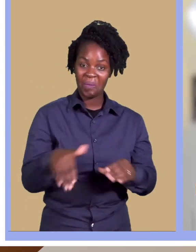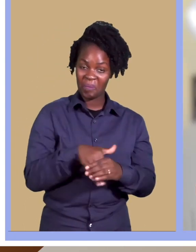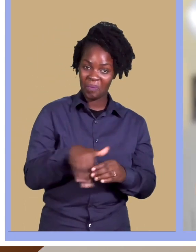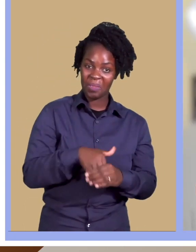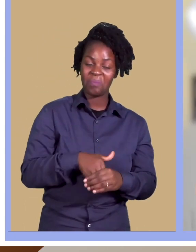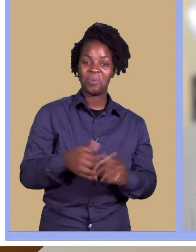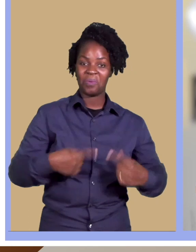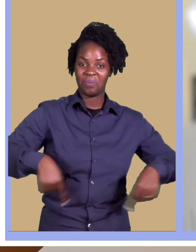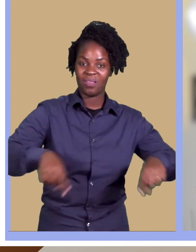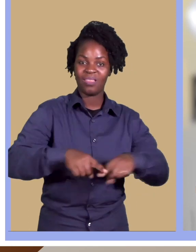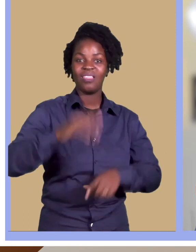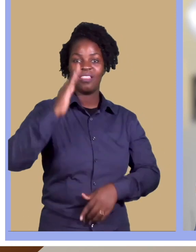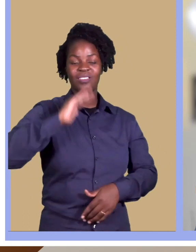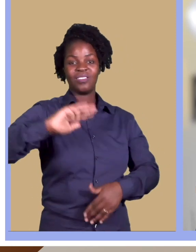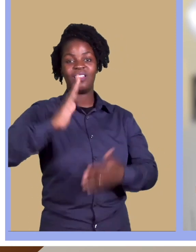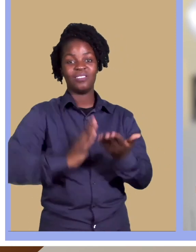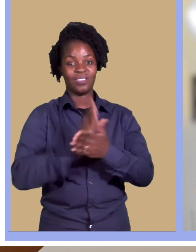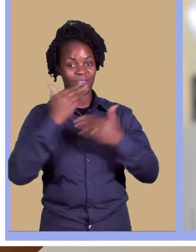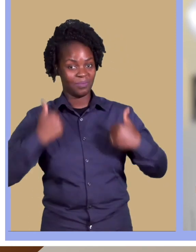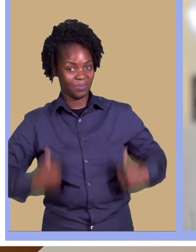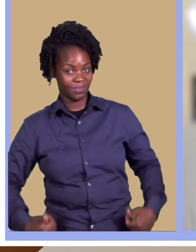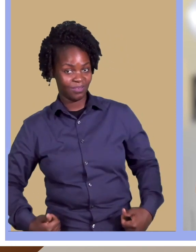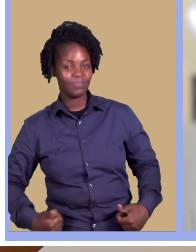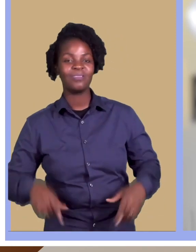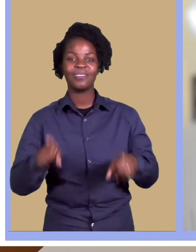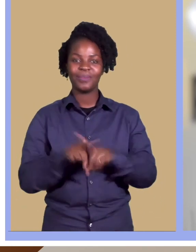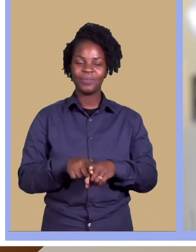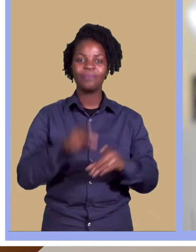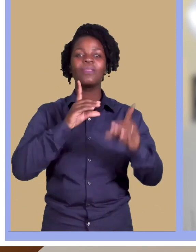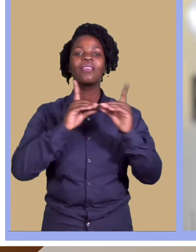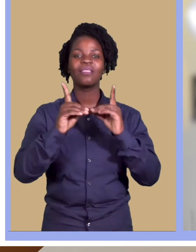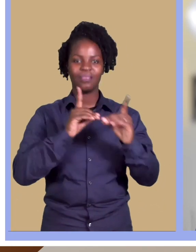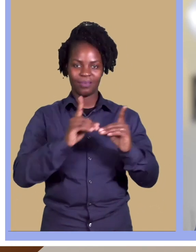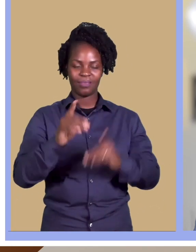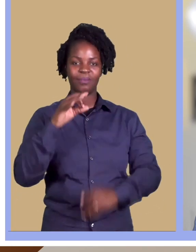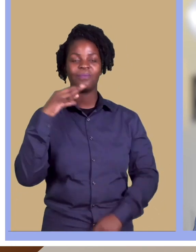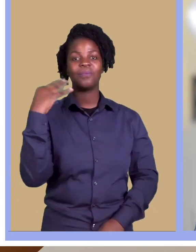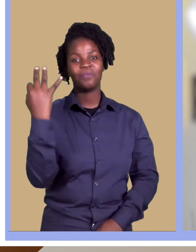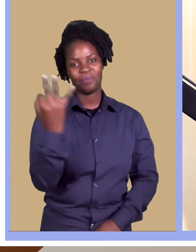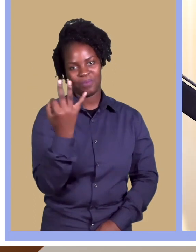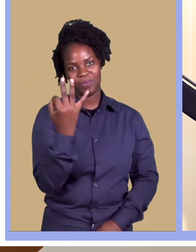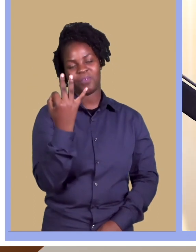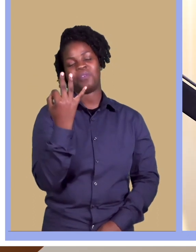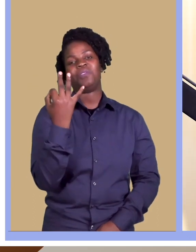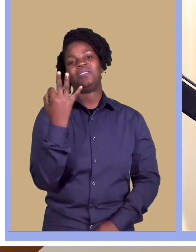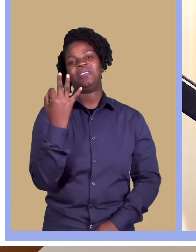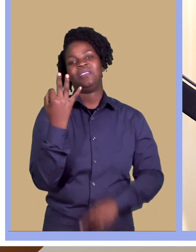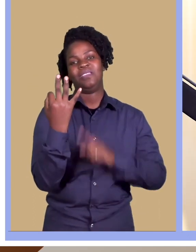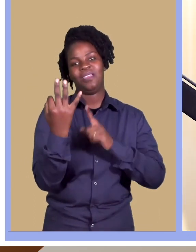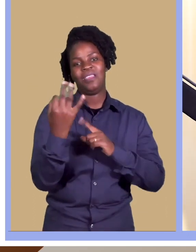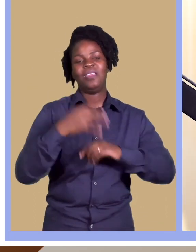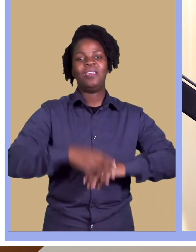na direção do FAMOD, Fórum das Associações Moçambicanas de Pessoas com Deficiência. Muito